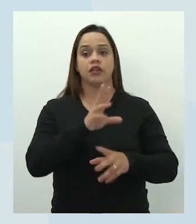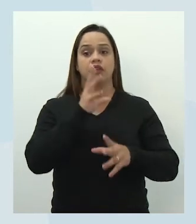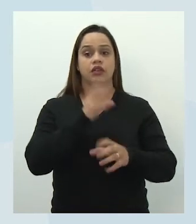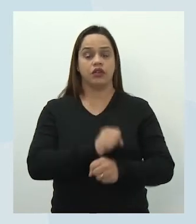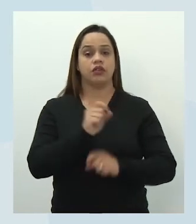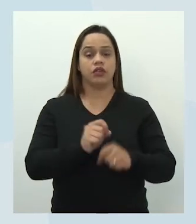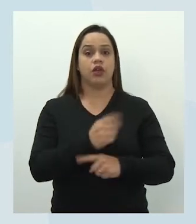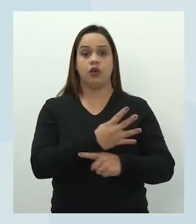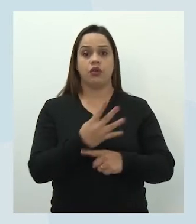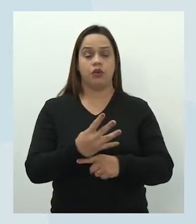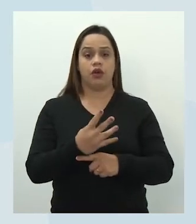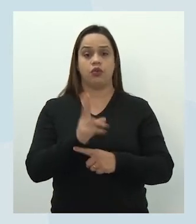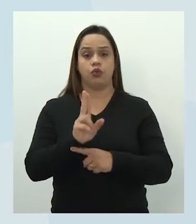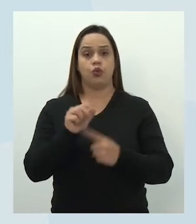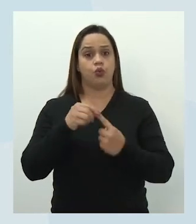44 unidades,